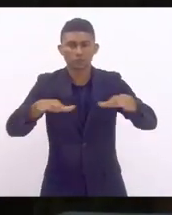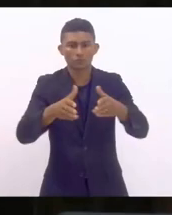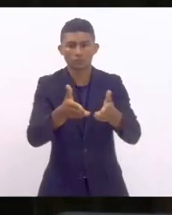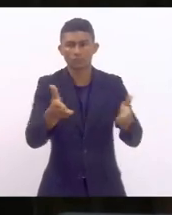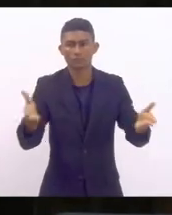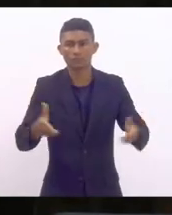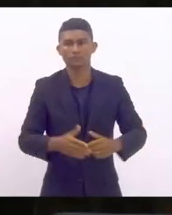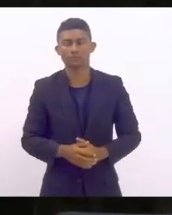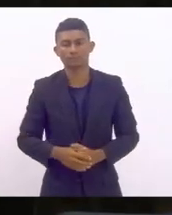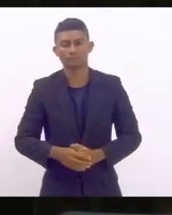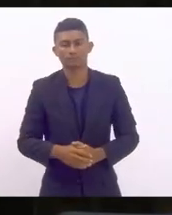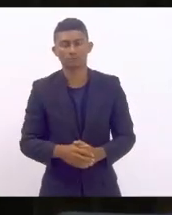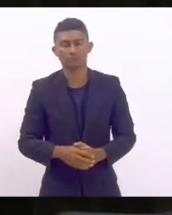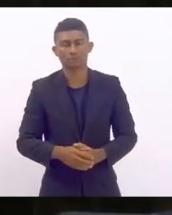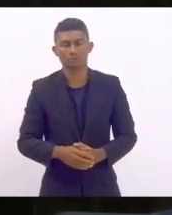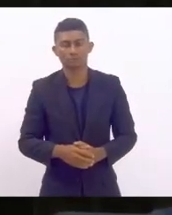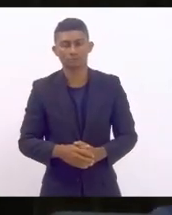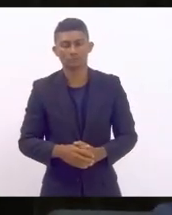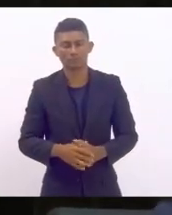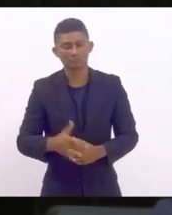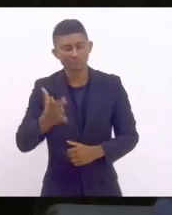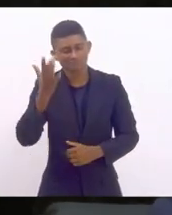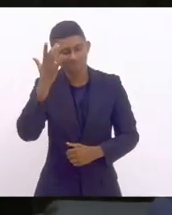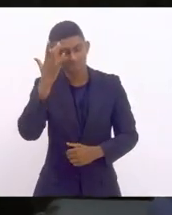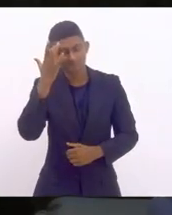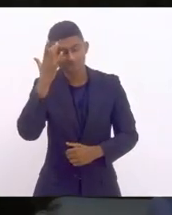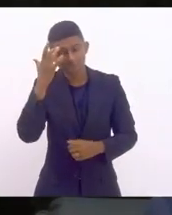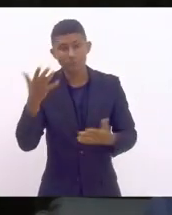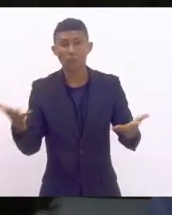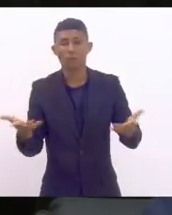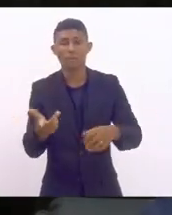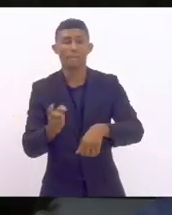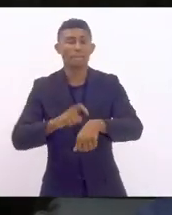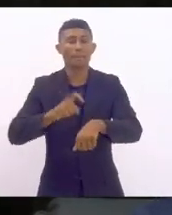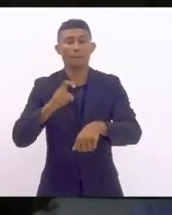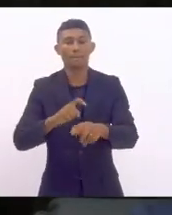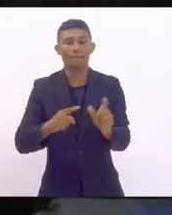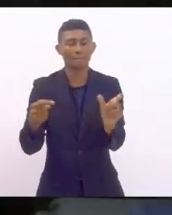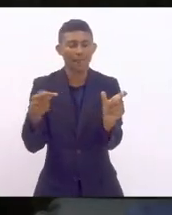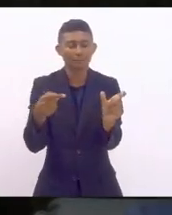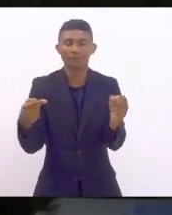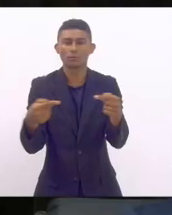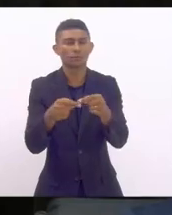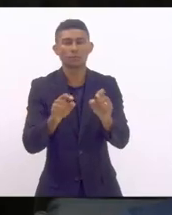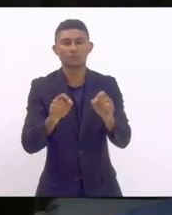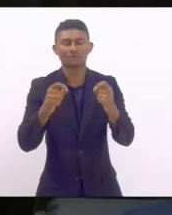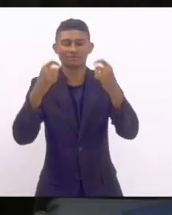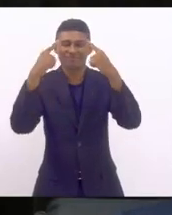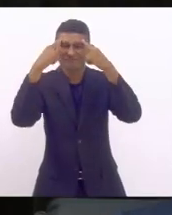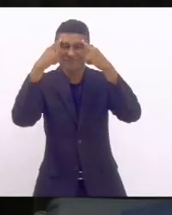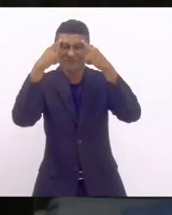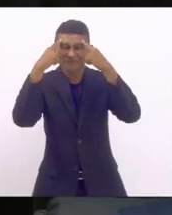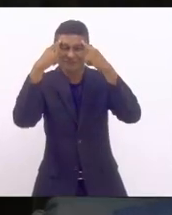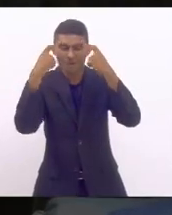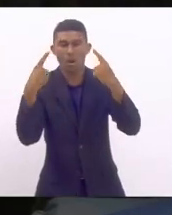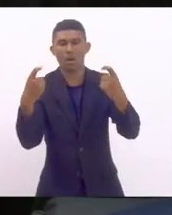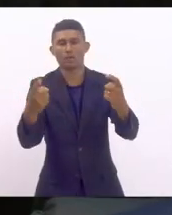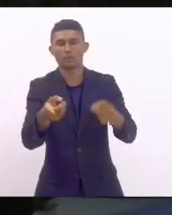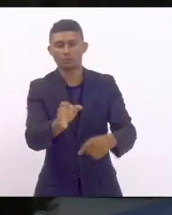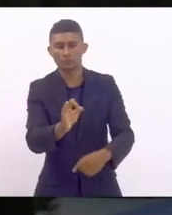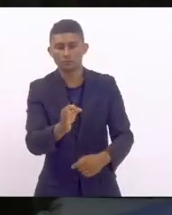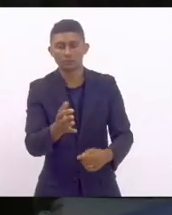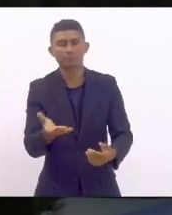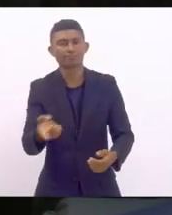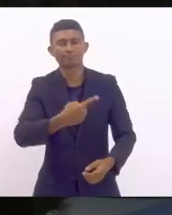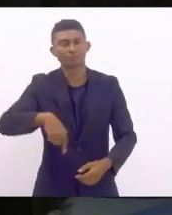e eu acho que a palavra que mais cabe nesse momento chama-se violência e nós estamos